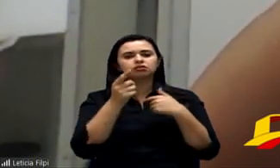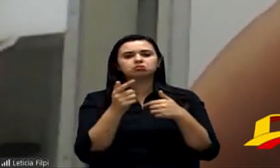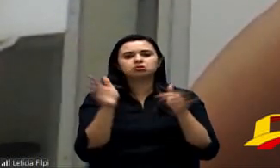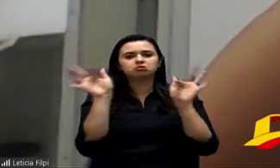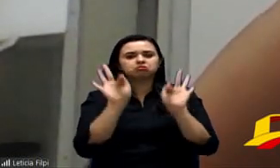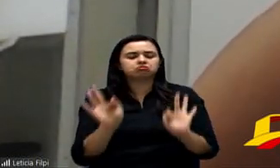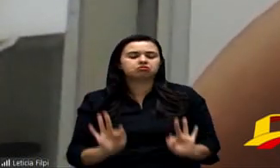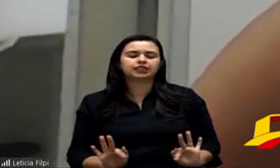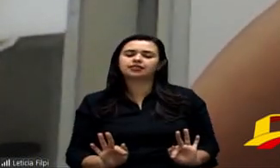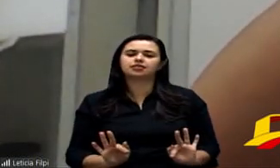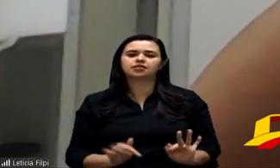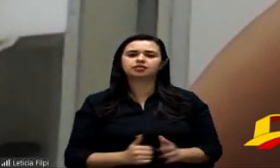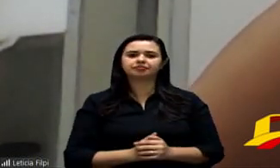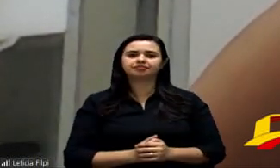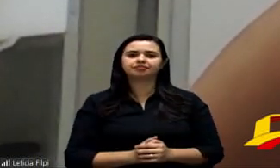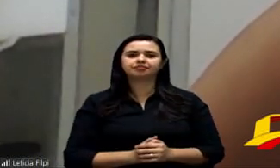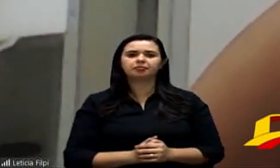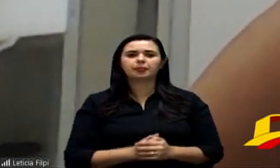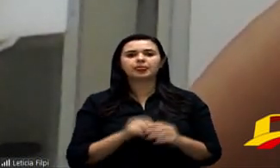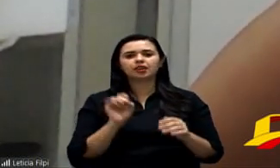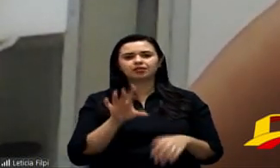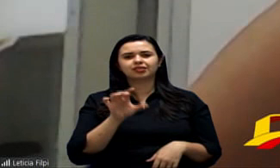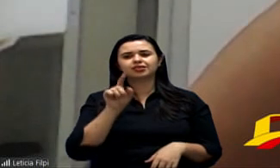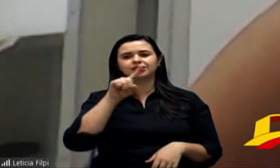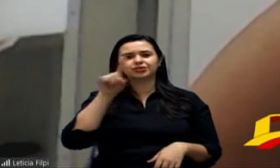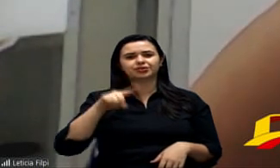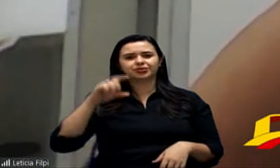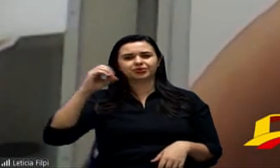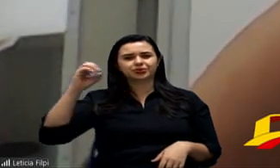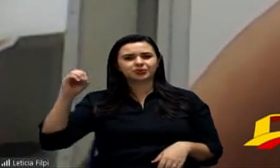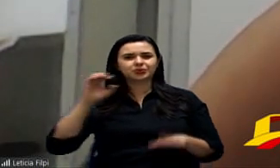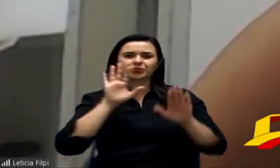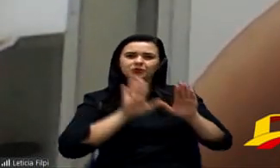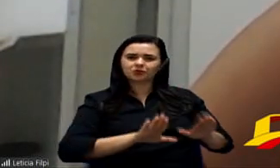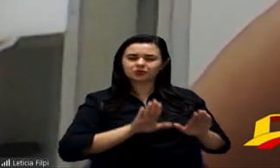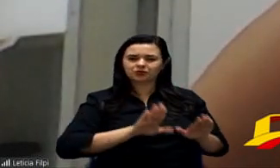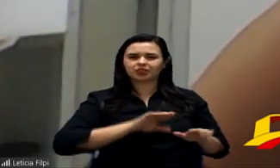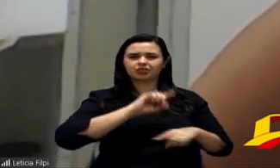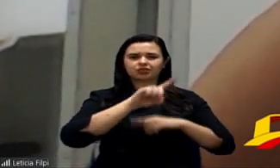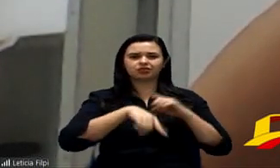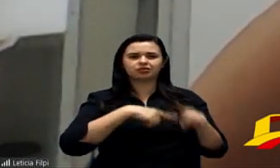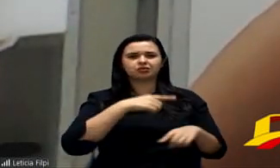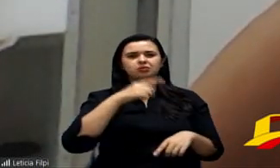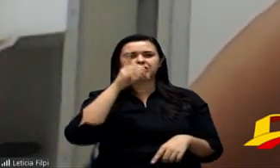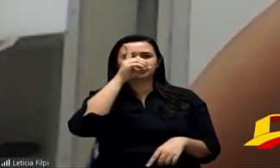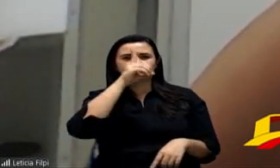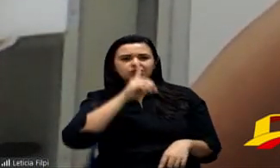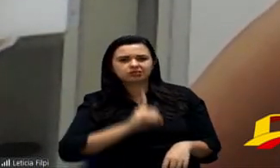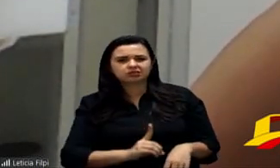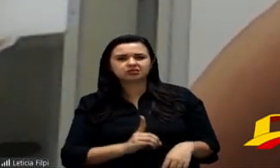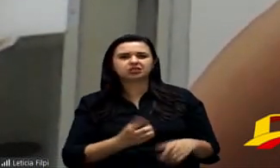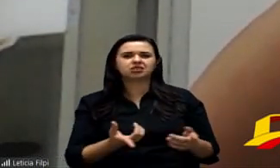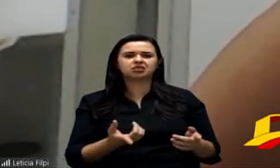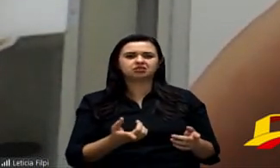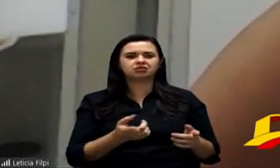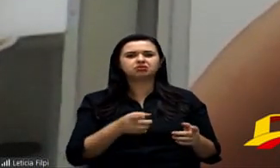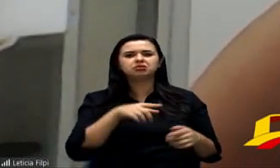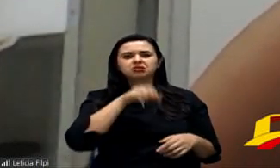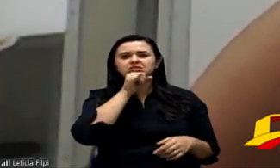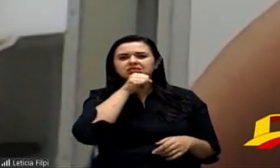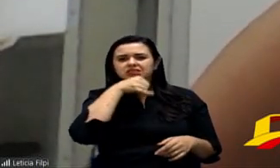em zoológicos doentes, depressivos, muitas vezes tendo que tomar diazepam e outros